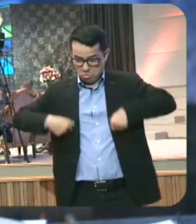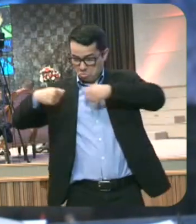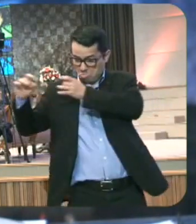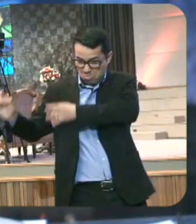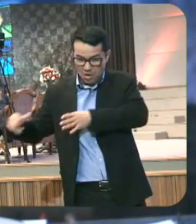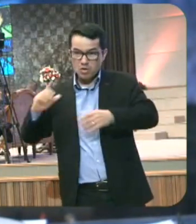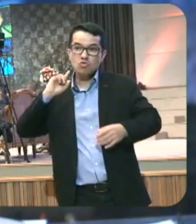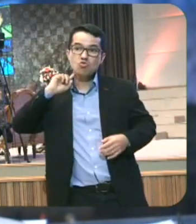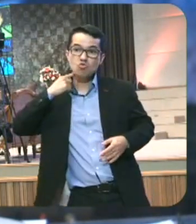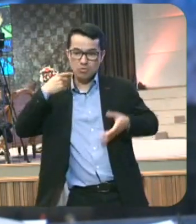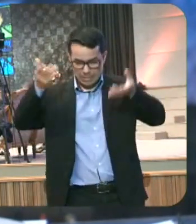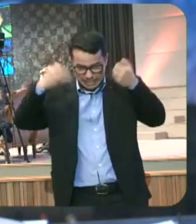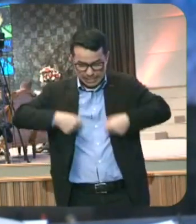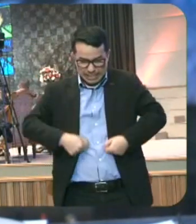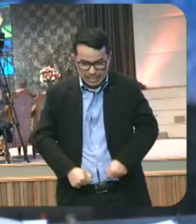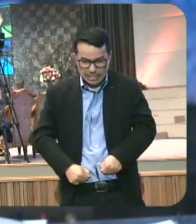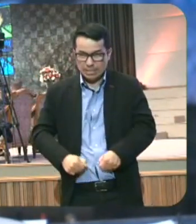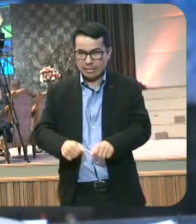remendadas, odres